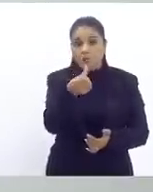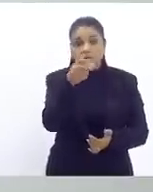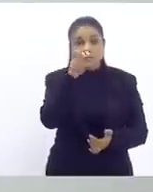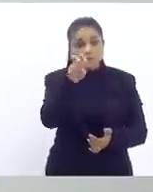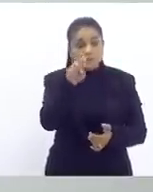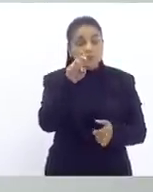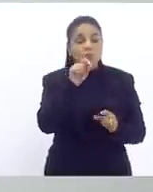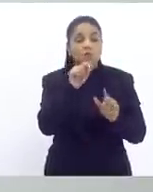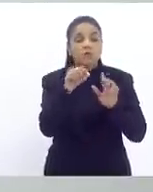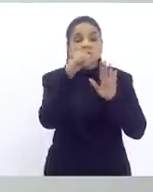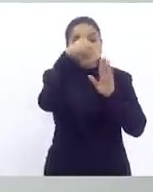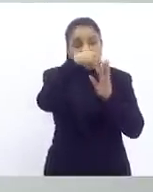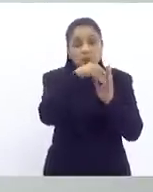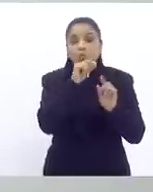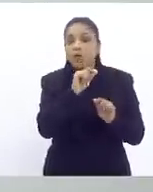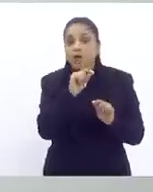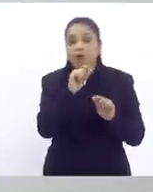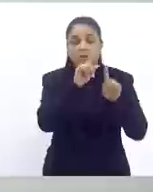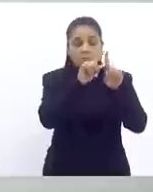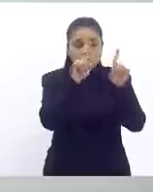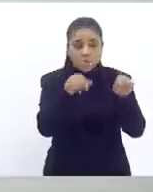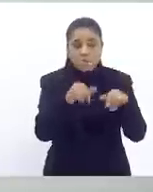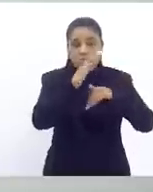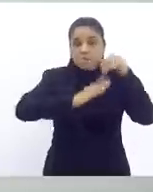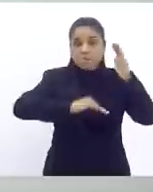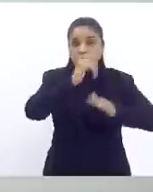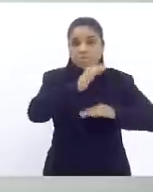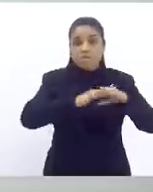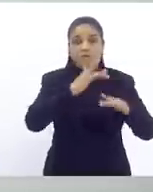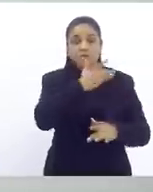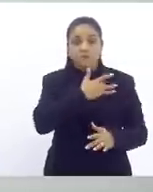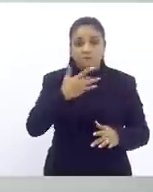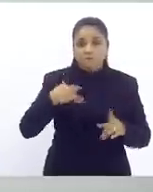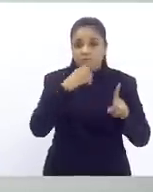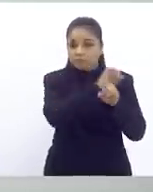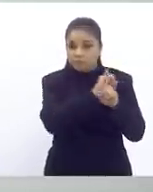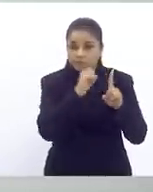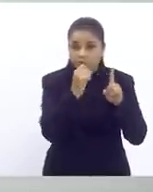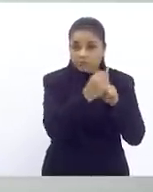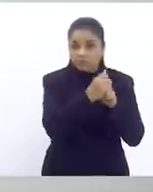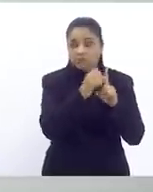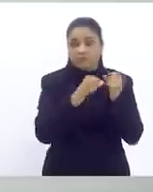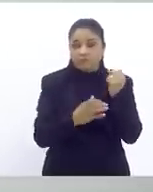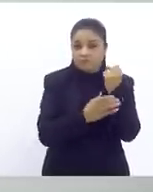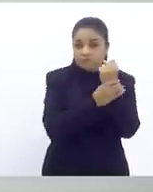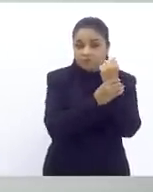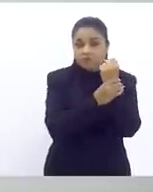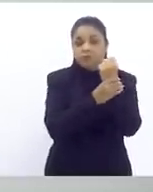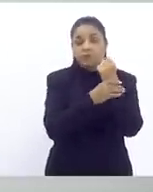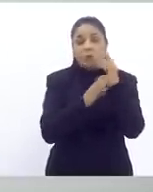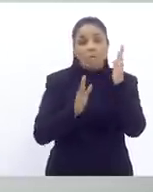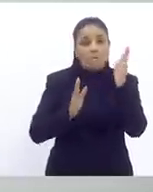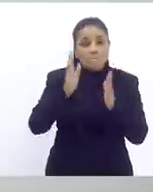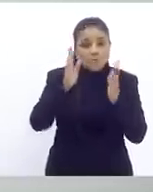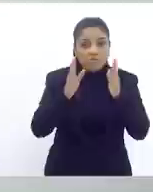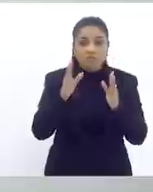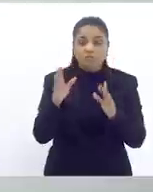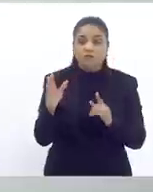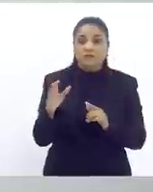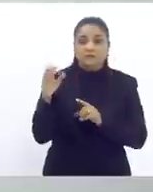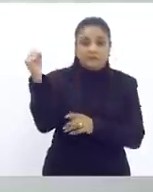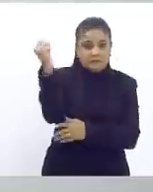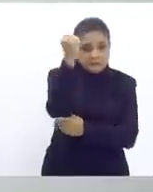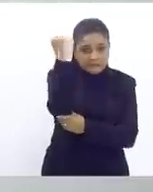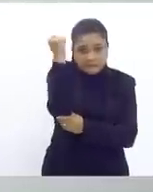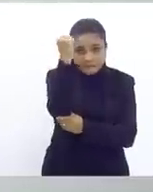profissionais da Saúde da segurança da assistência social que Mesmo durante o período mais crítico da pandemia continuaram